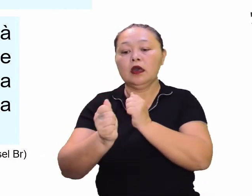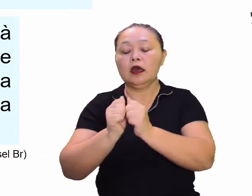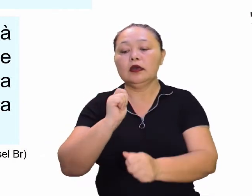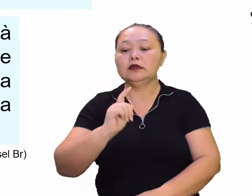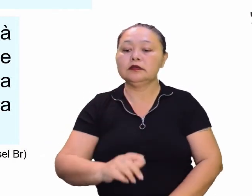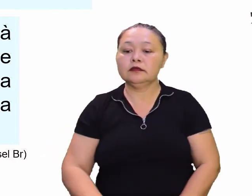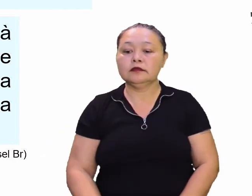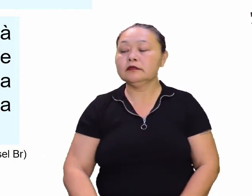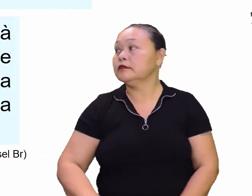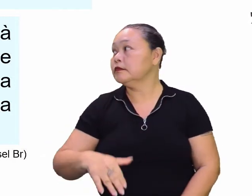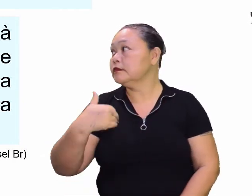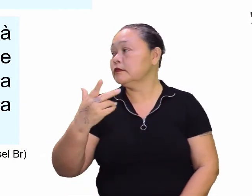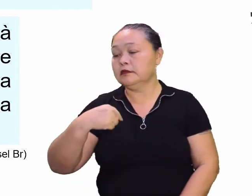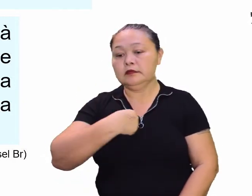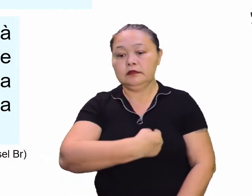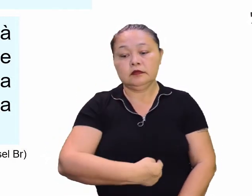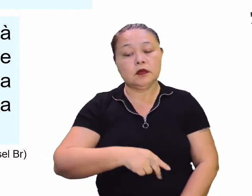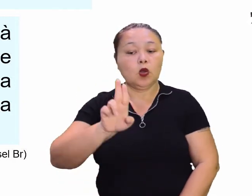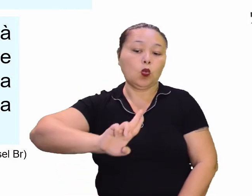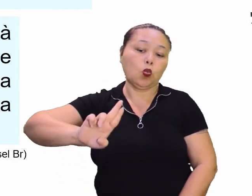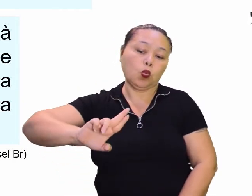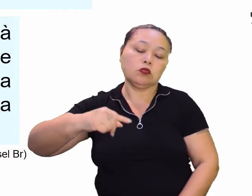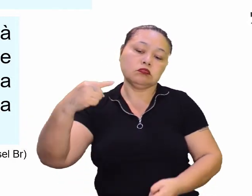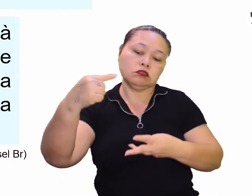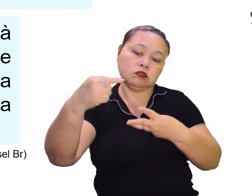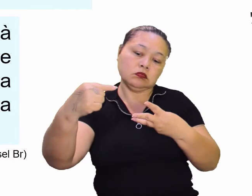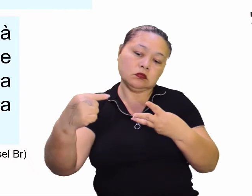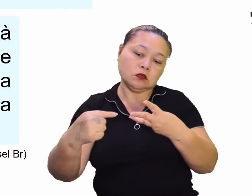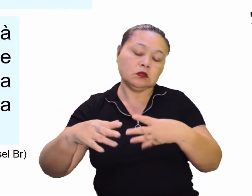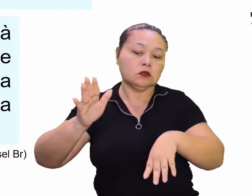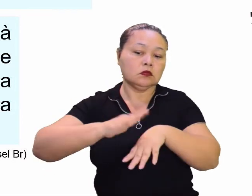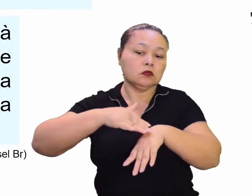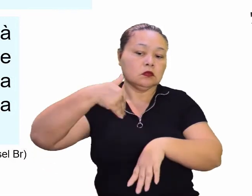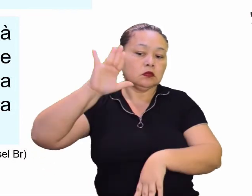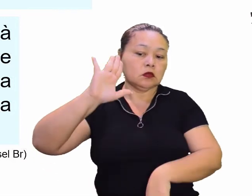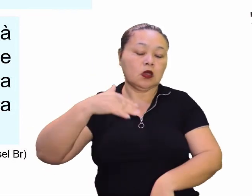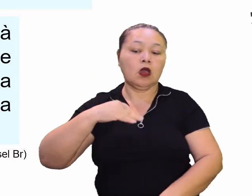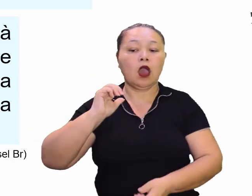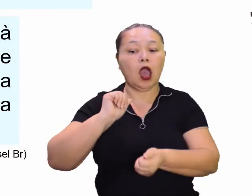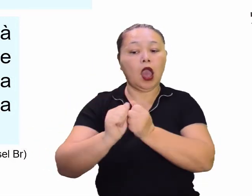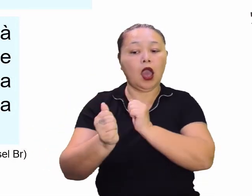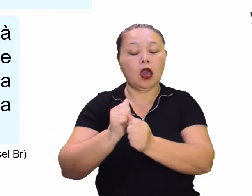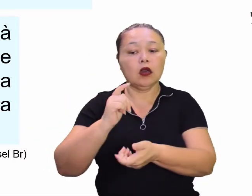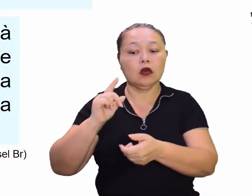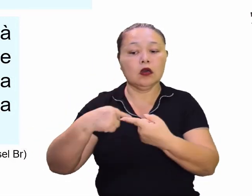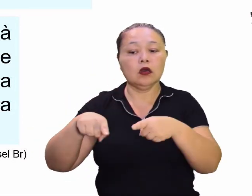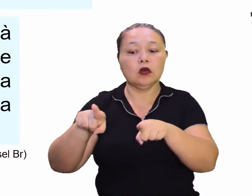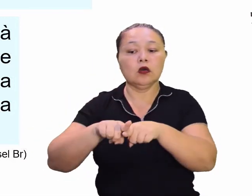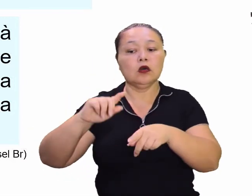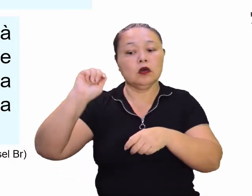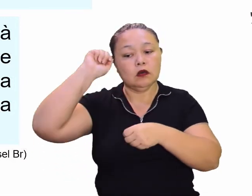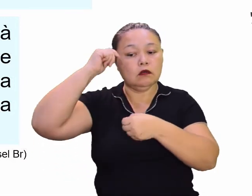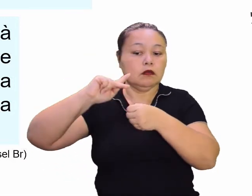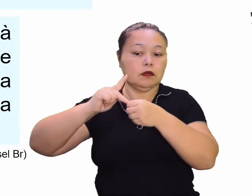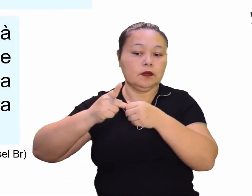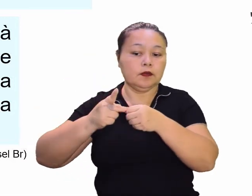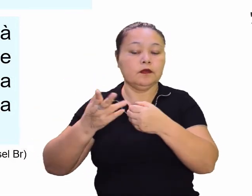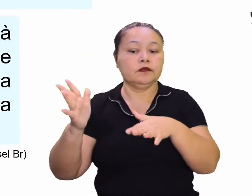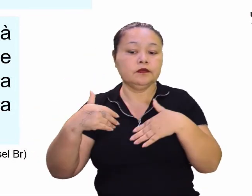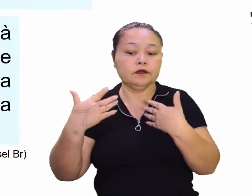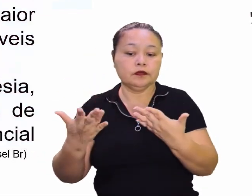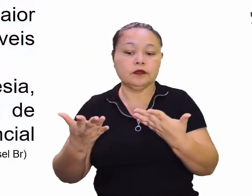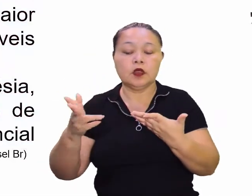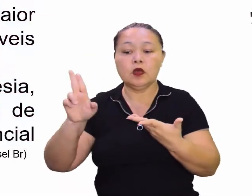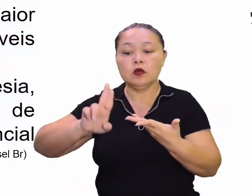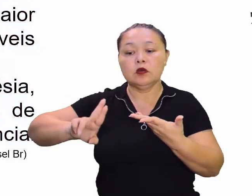e gás. E no caso da China consome muito esses três. Com certeza, principalmente carvão ali e o petróleo. Estão